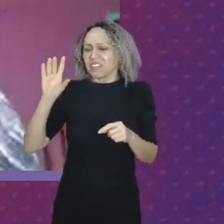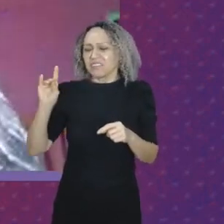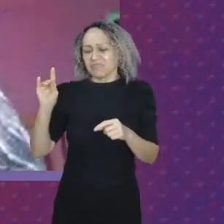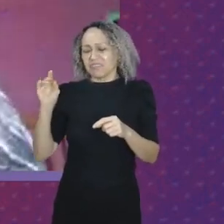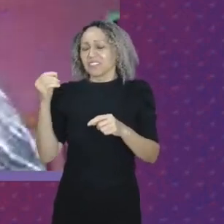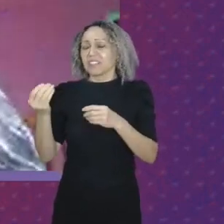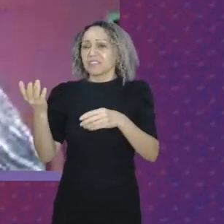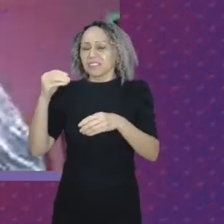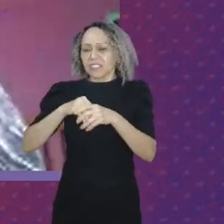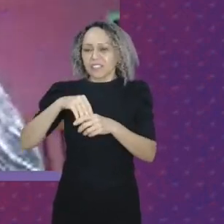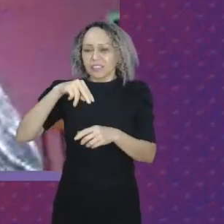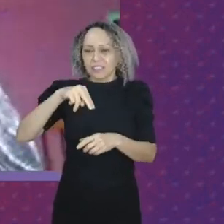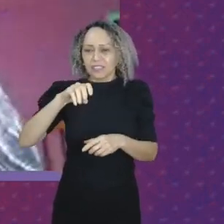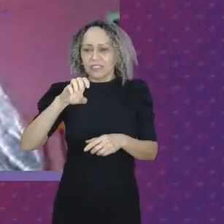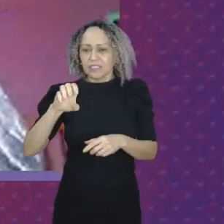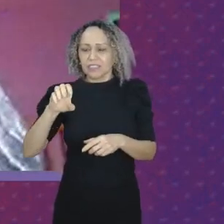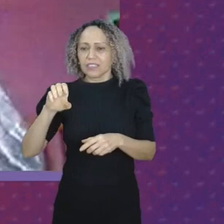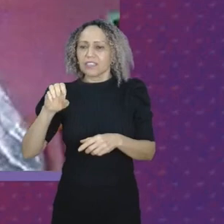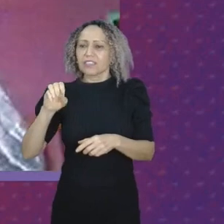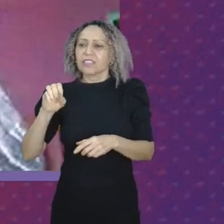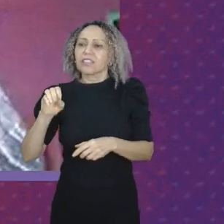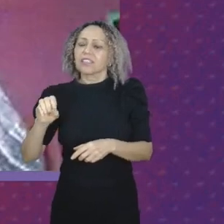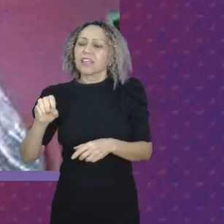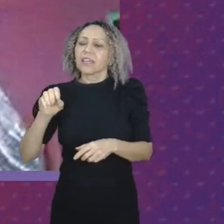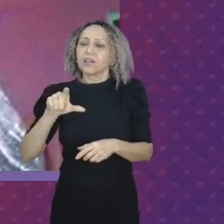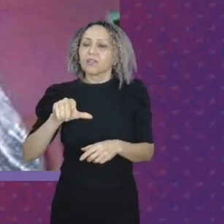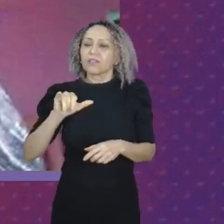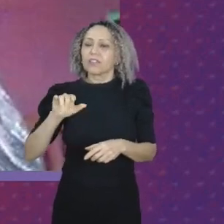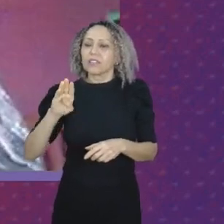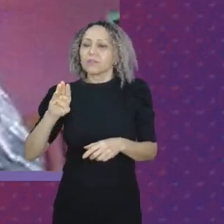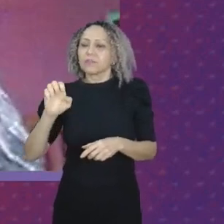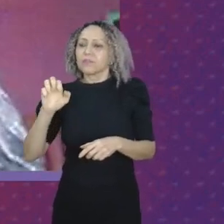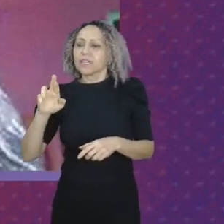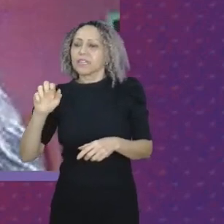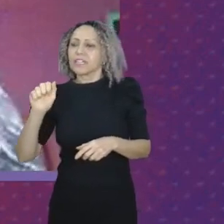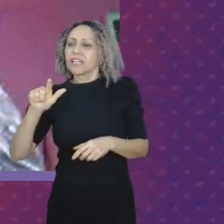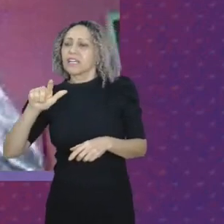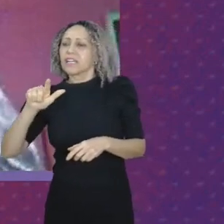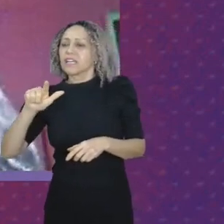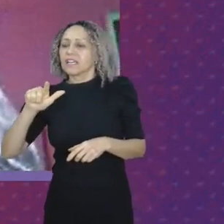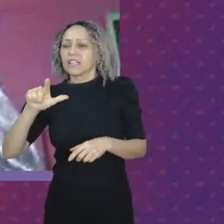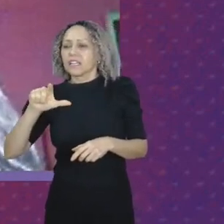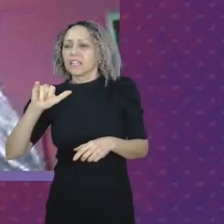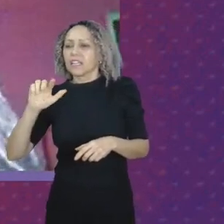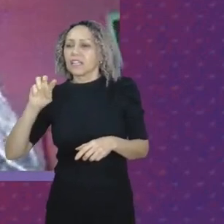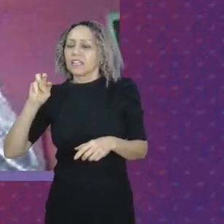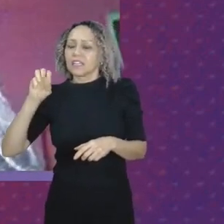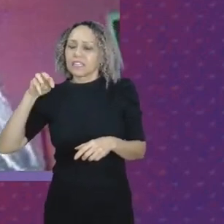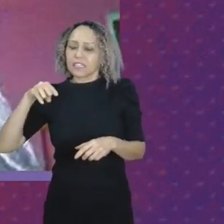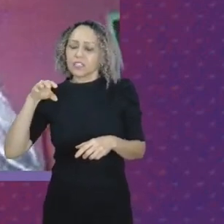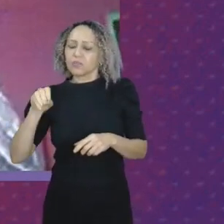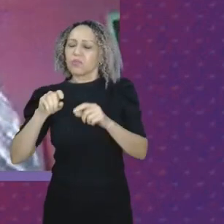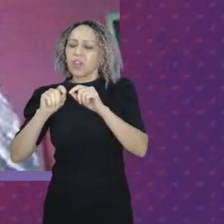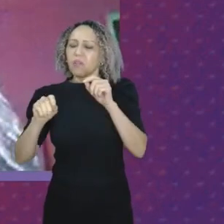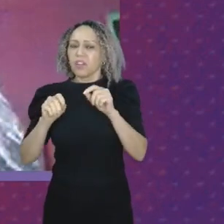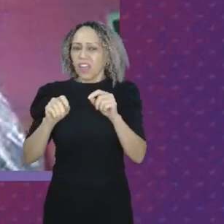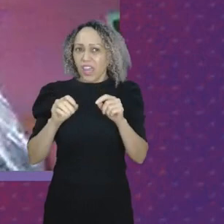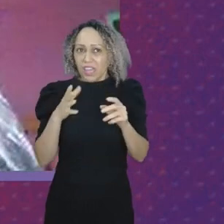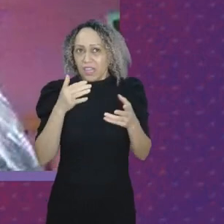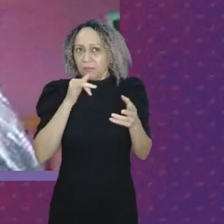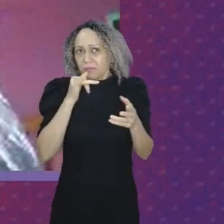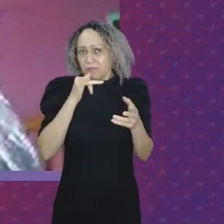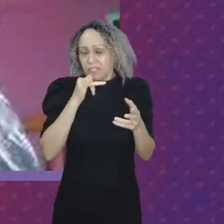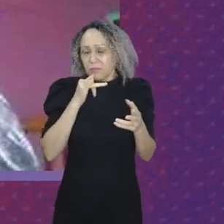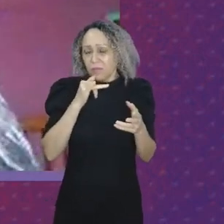neoliberalismo e do Estado mínimo, figurando como um mecanismo de se pensar as políticas de Estado e o próprio papel do Estado,